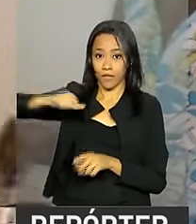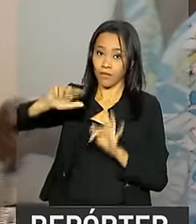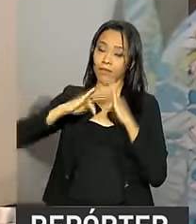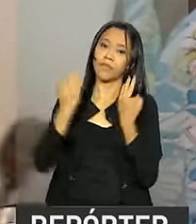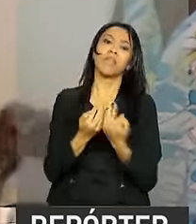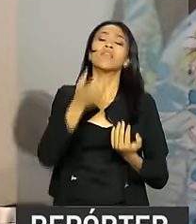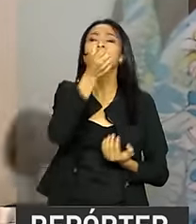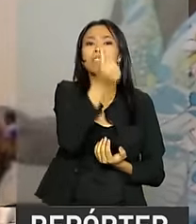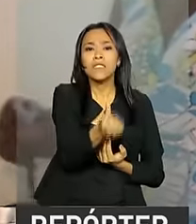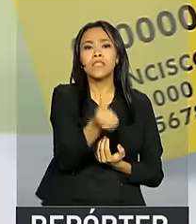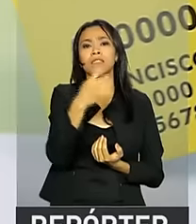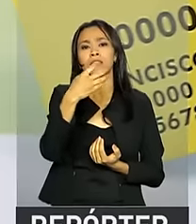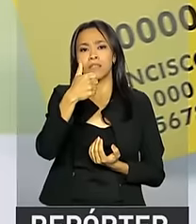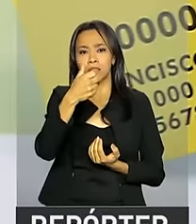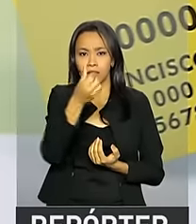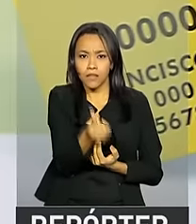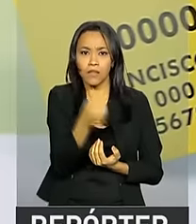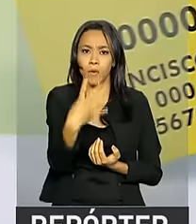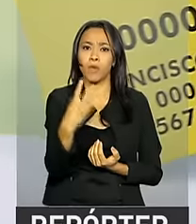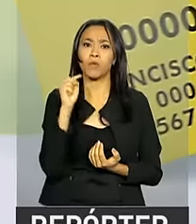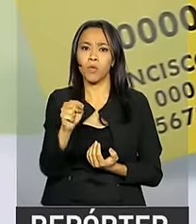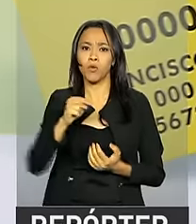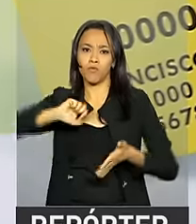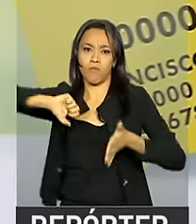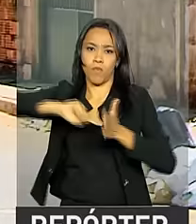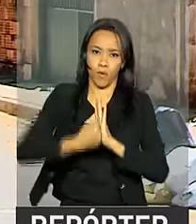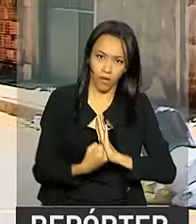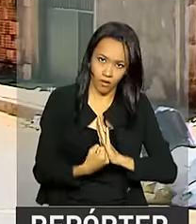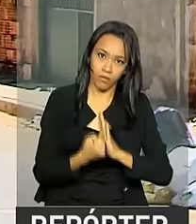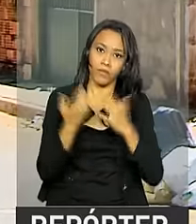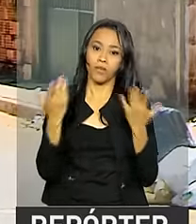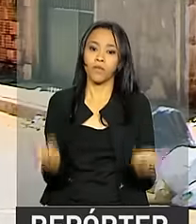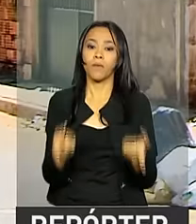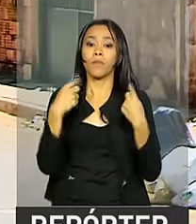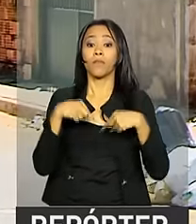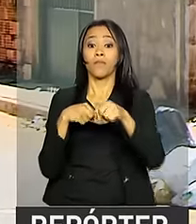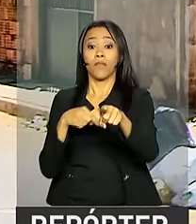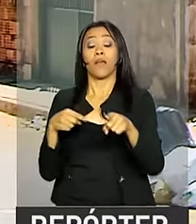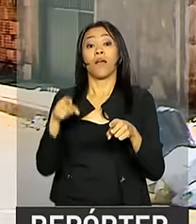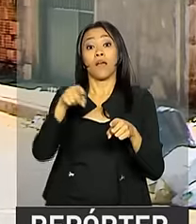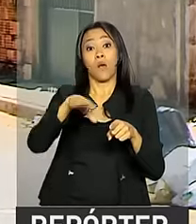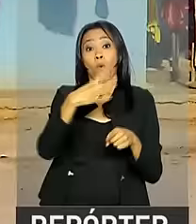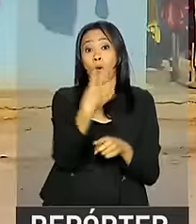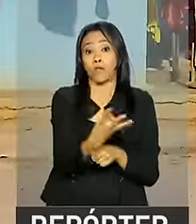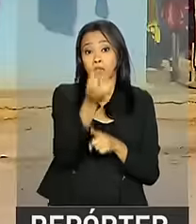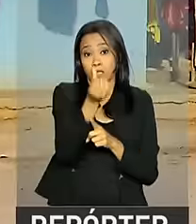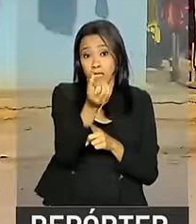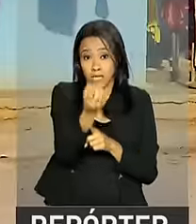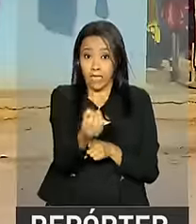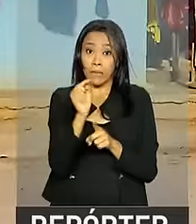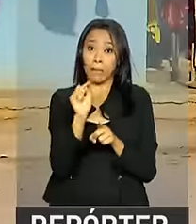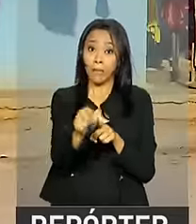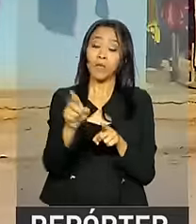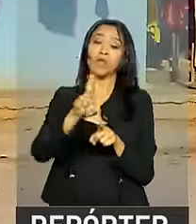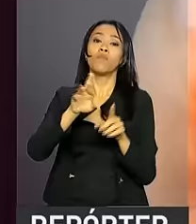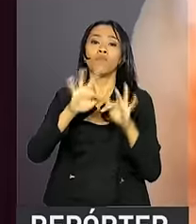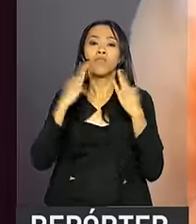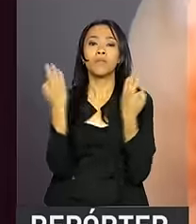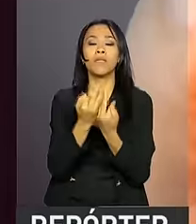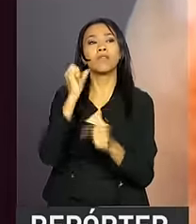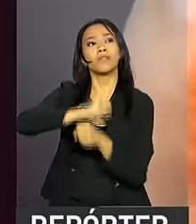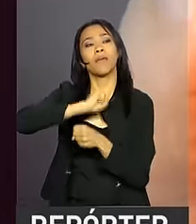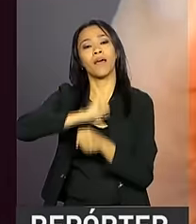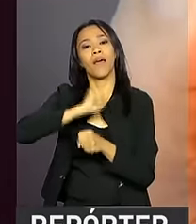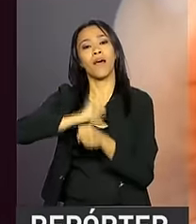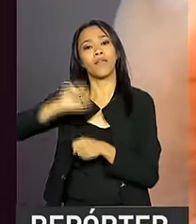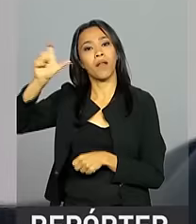mil bloqueados. A revisão abriu espaço para cerca de 460 mil famílias que aguardavam para